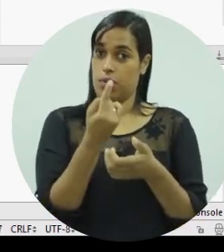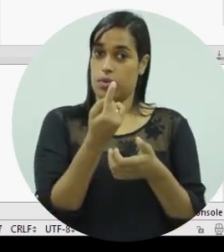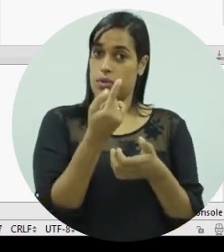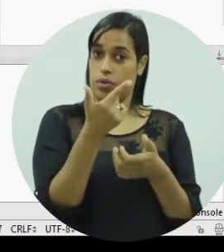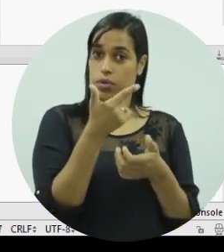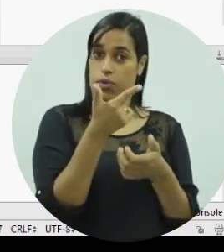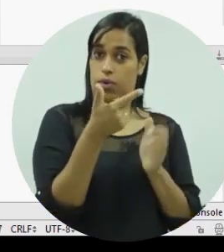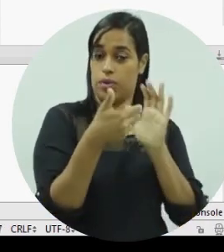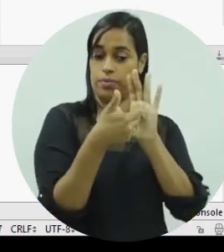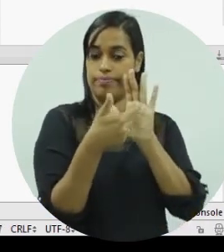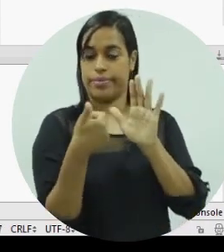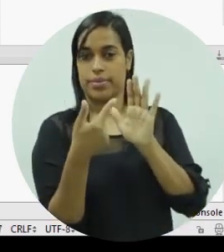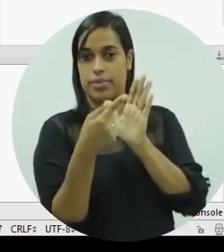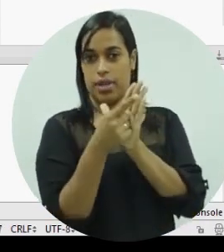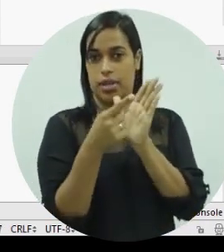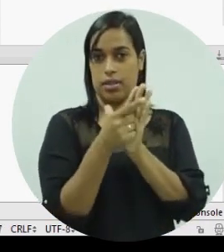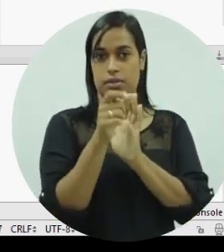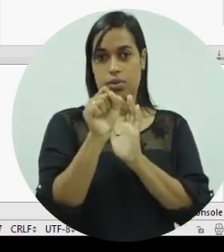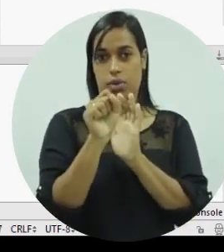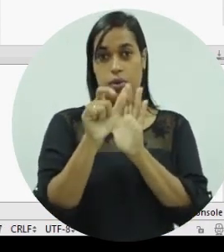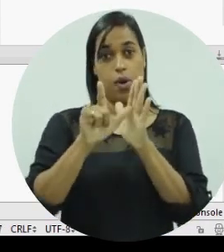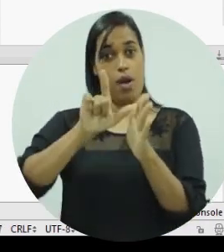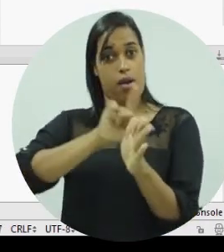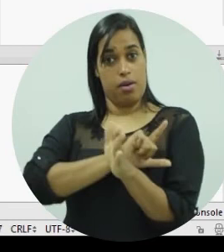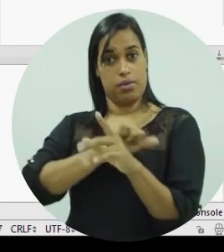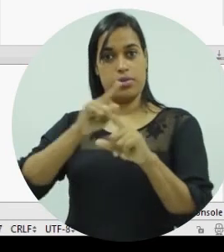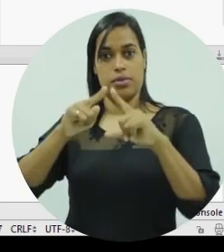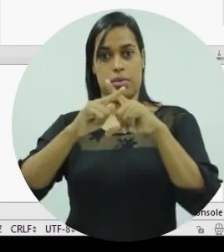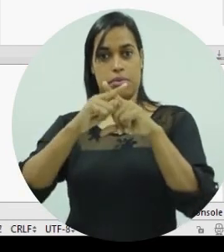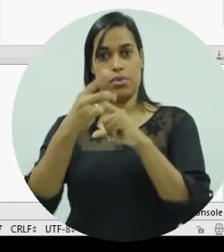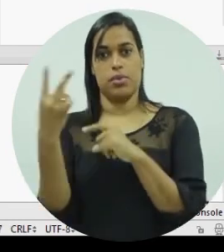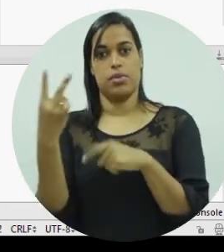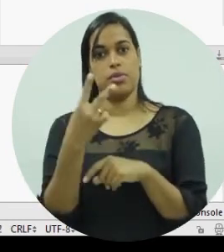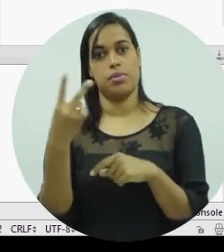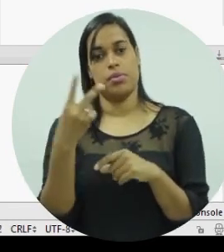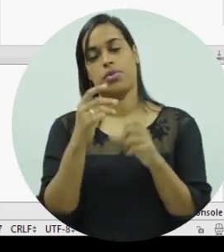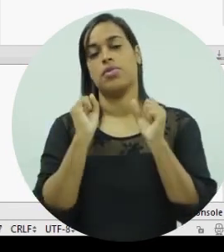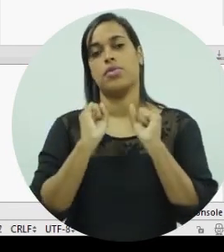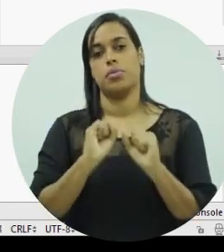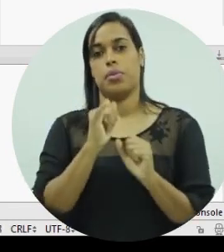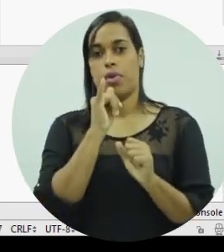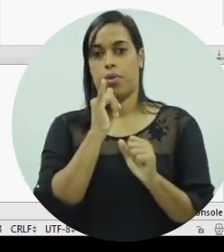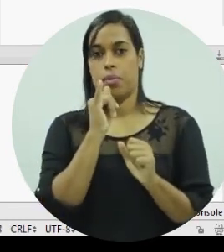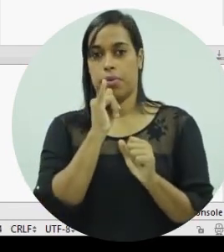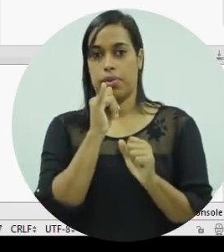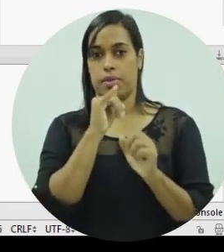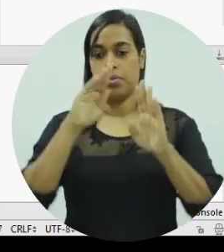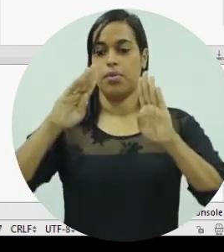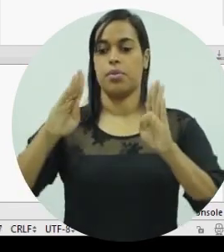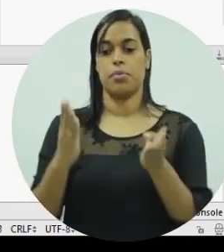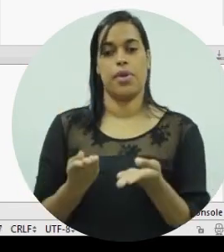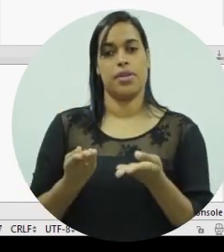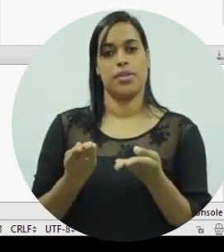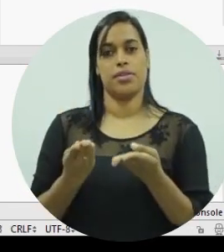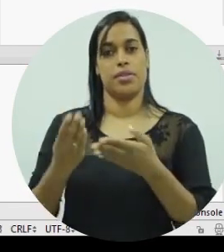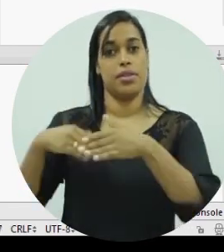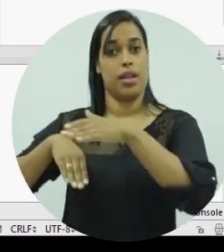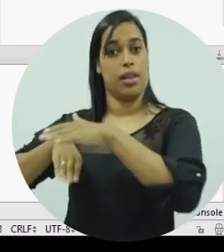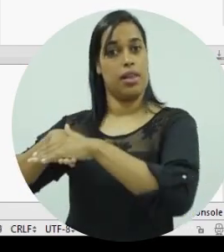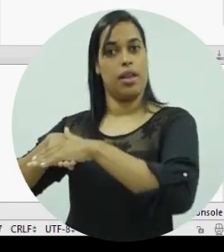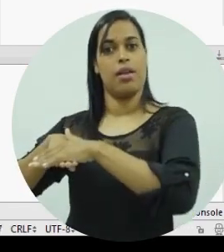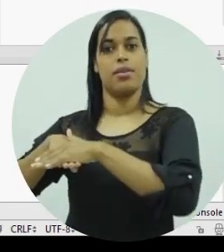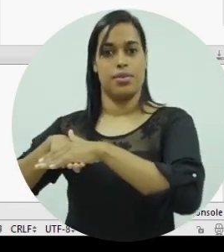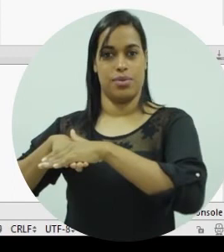que o 2 menos 8 seja feito antes da multiplicação por 2, aí a gente pode colocar